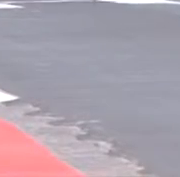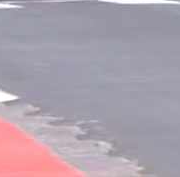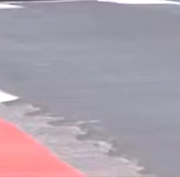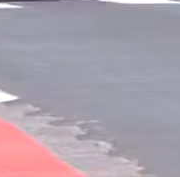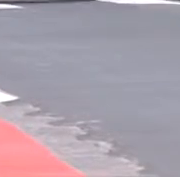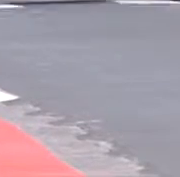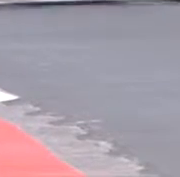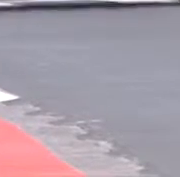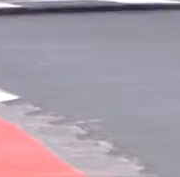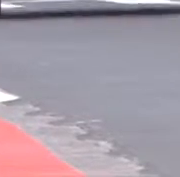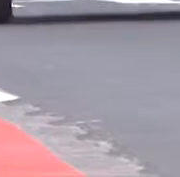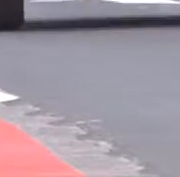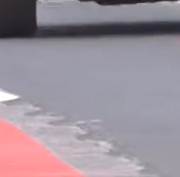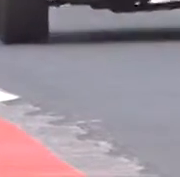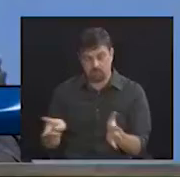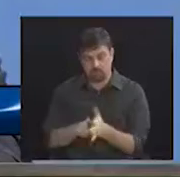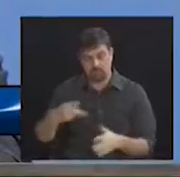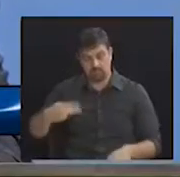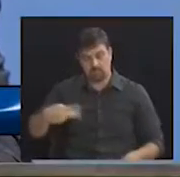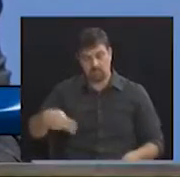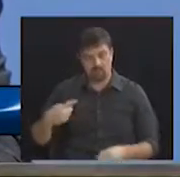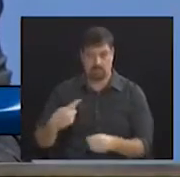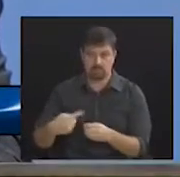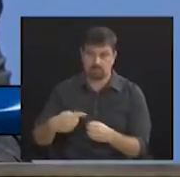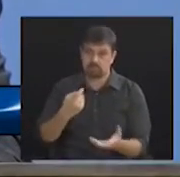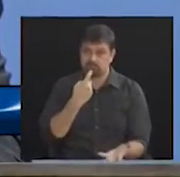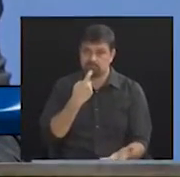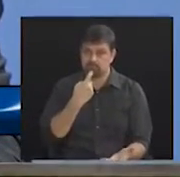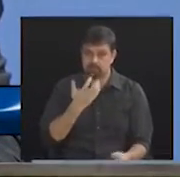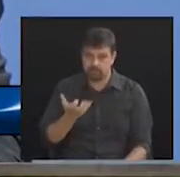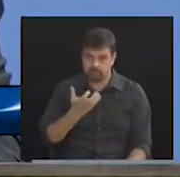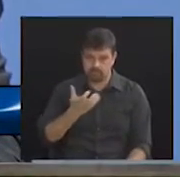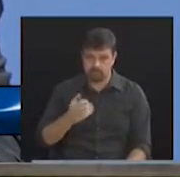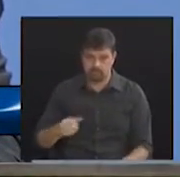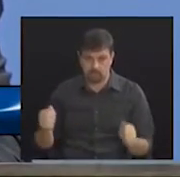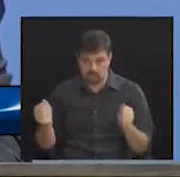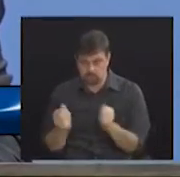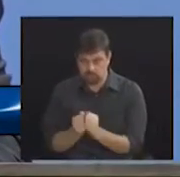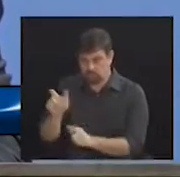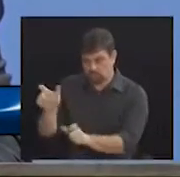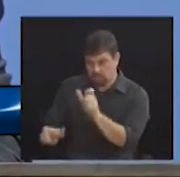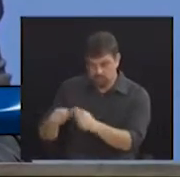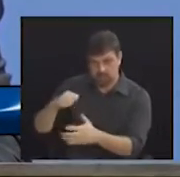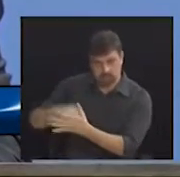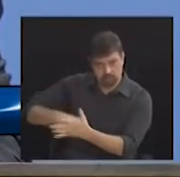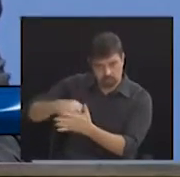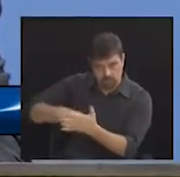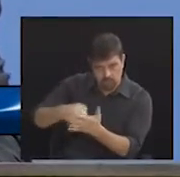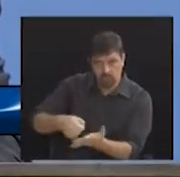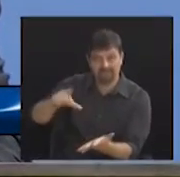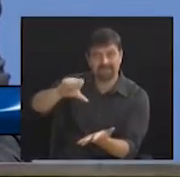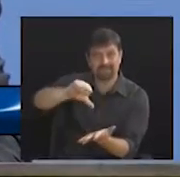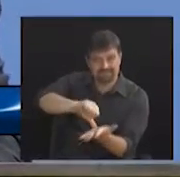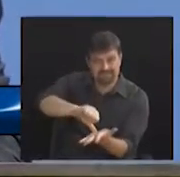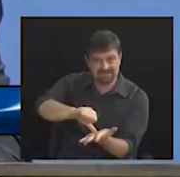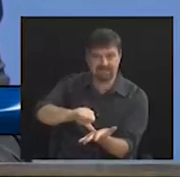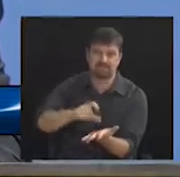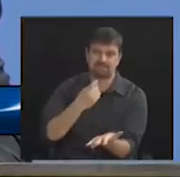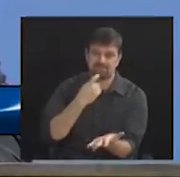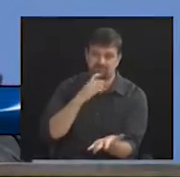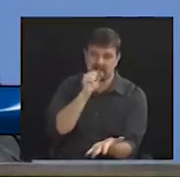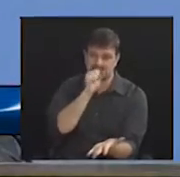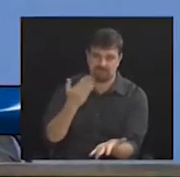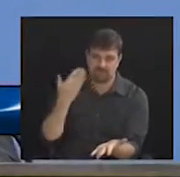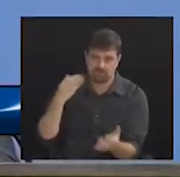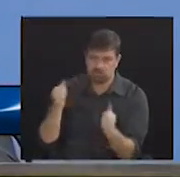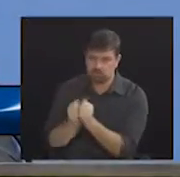seja efetivado em Campinas. Então eu quero aqui unir a voz aos manifestantes que estiveram no centro da cidade nesse sábado, ao meu colega